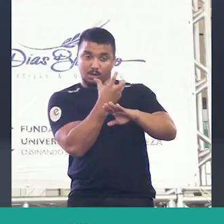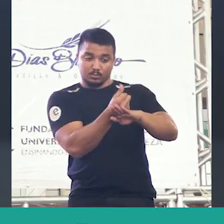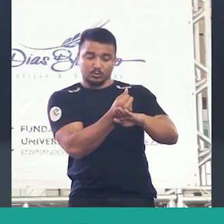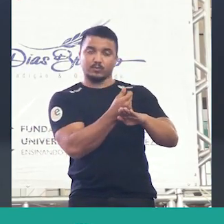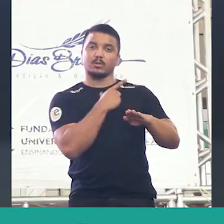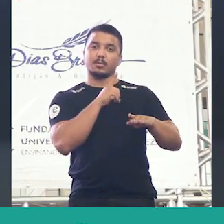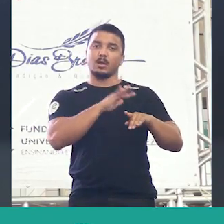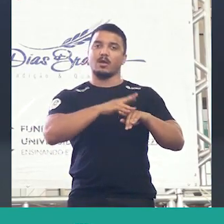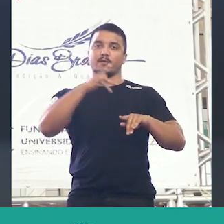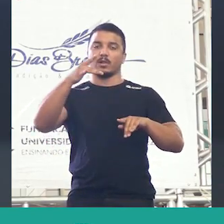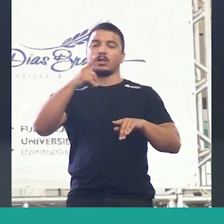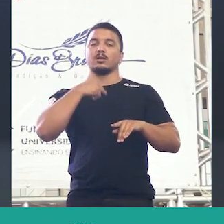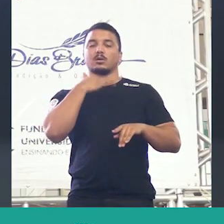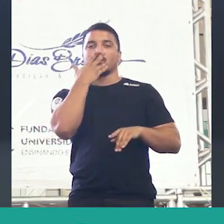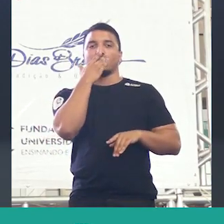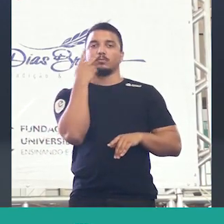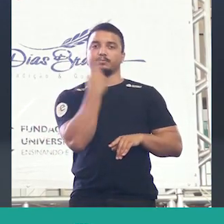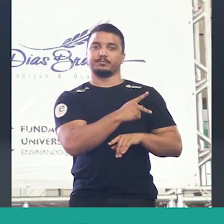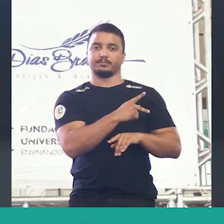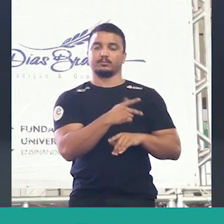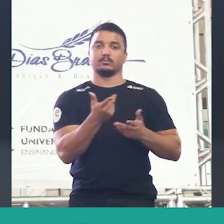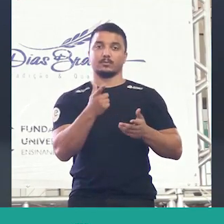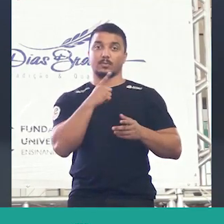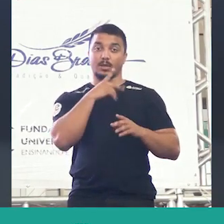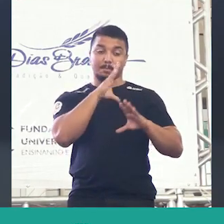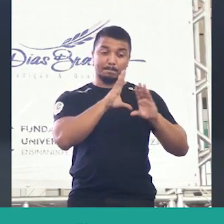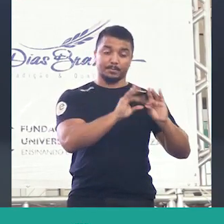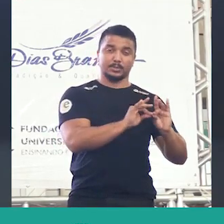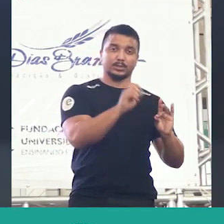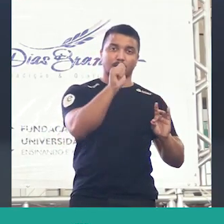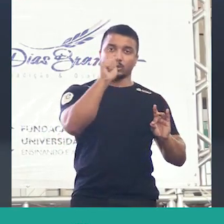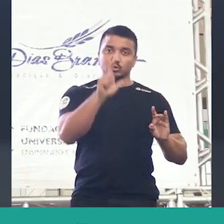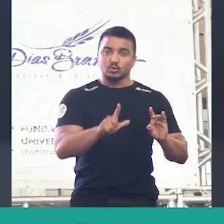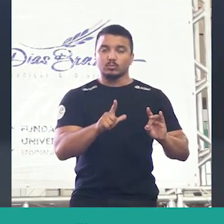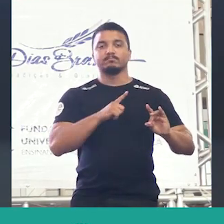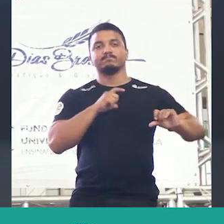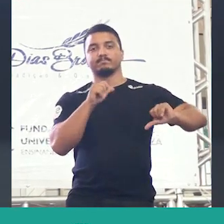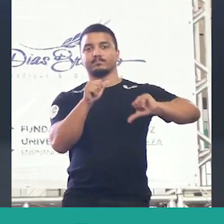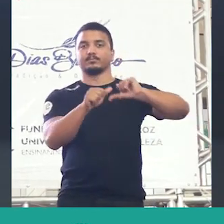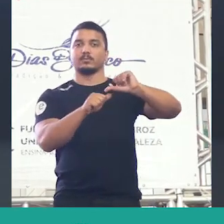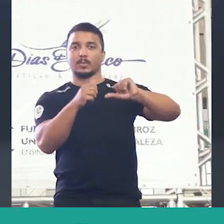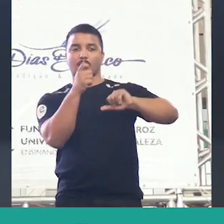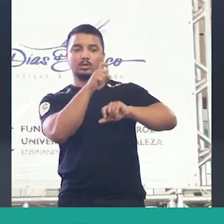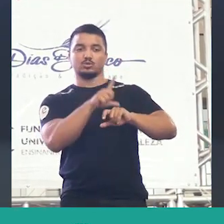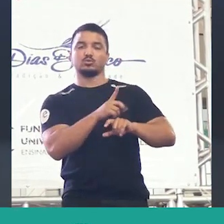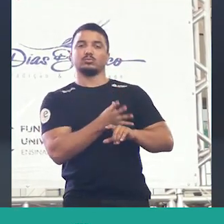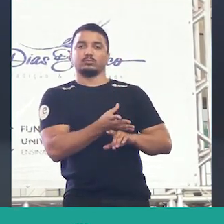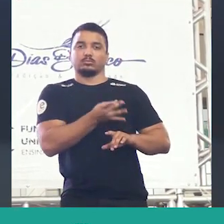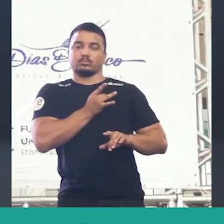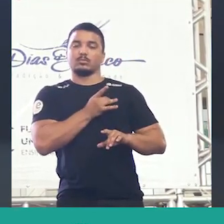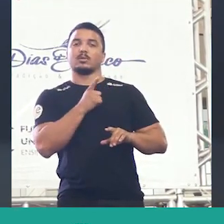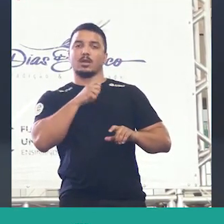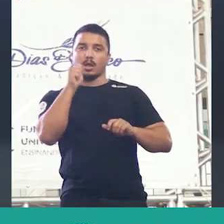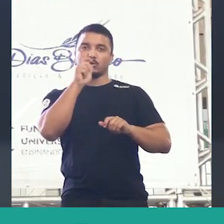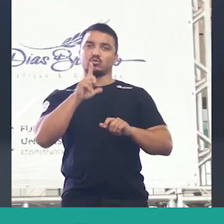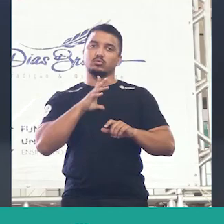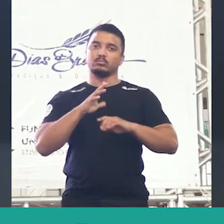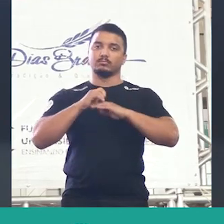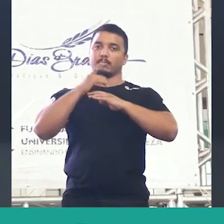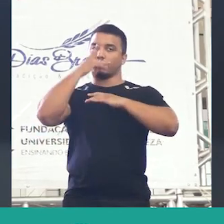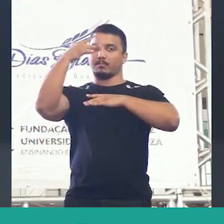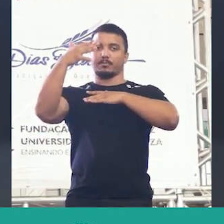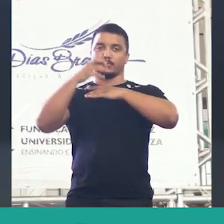e refletida que define a cor dele. Quando ele pisa no azul, ele recebe o azul, reflete o